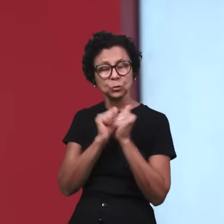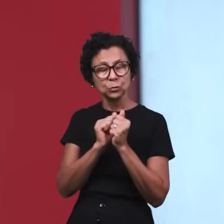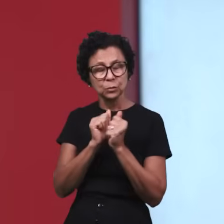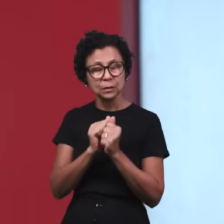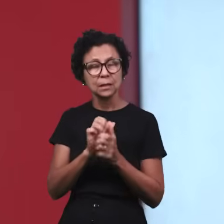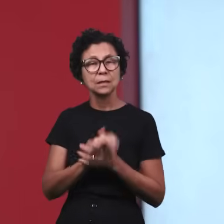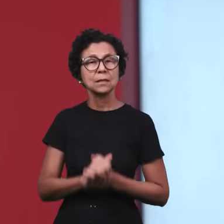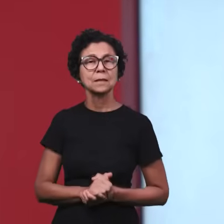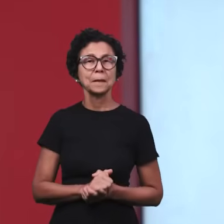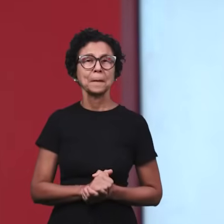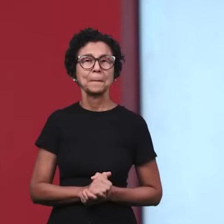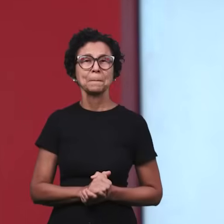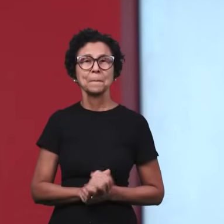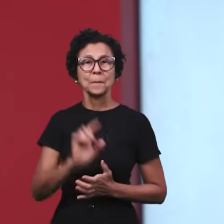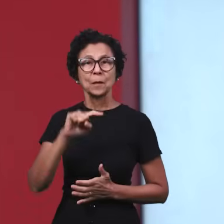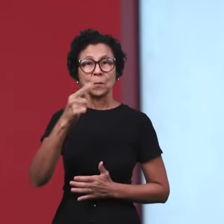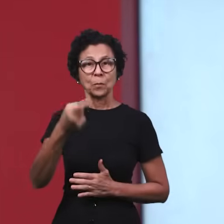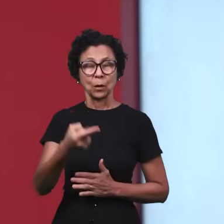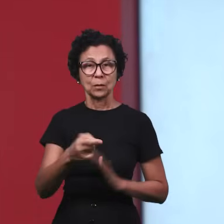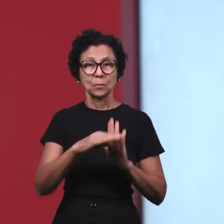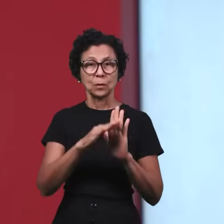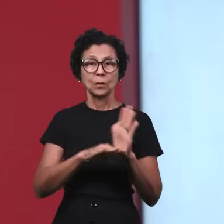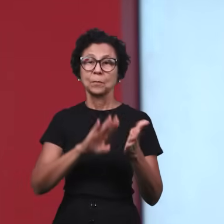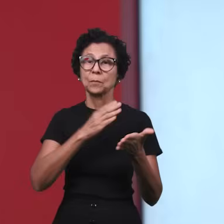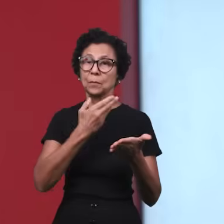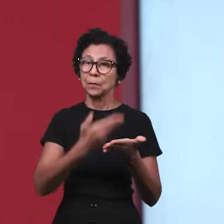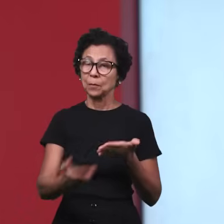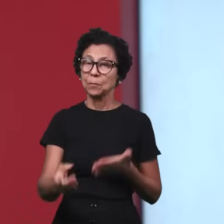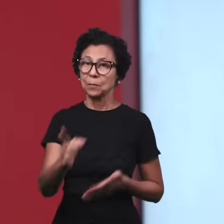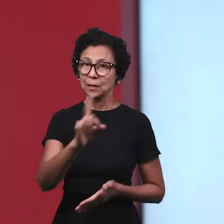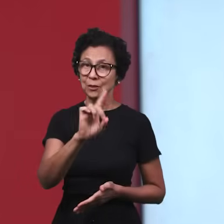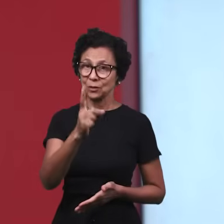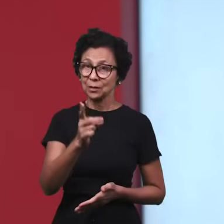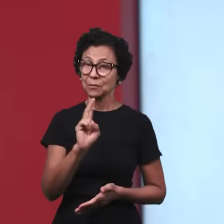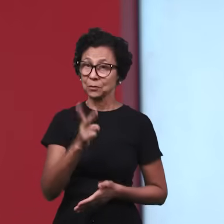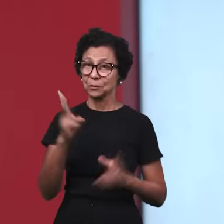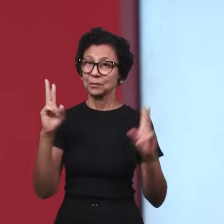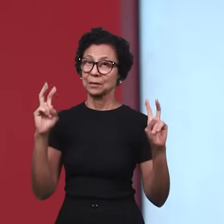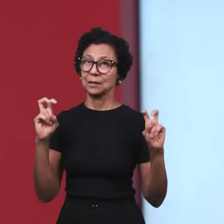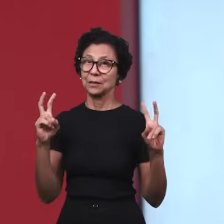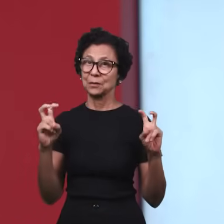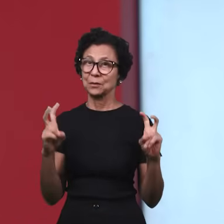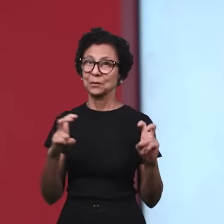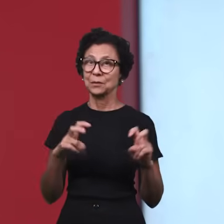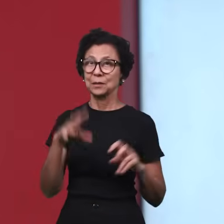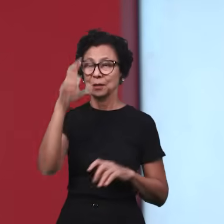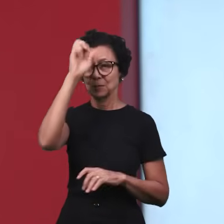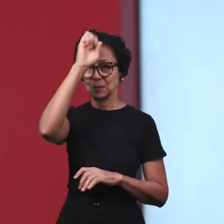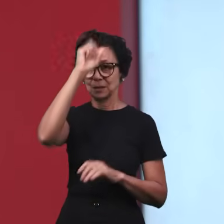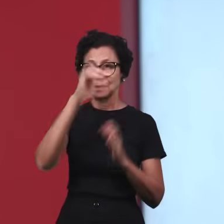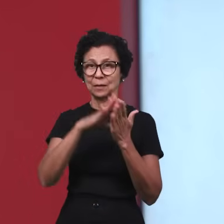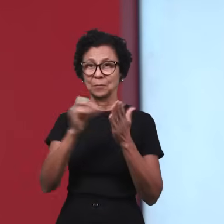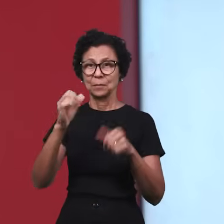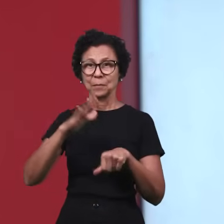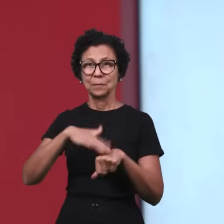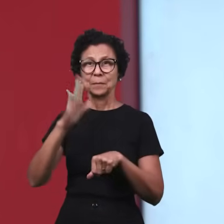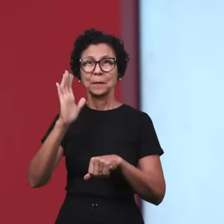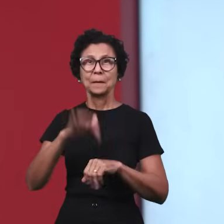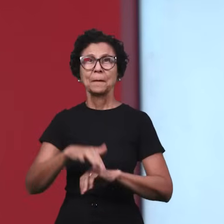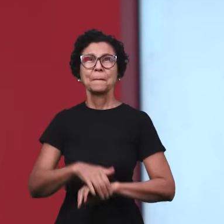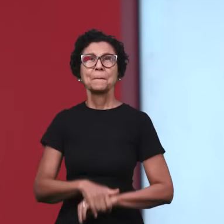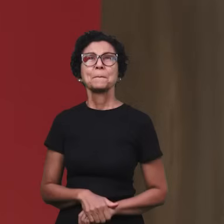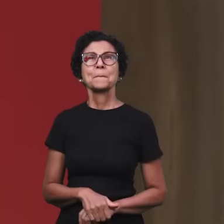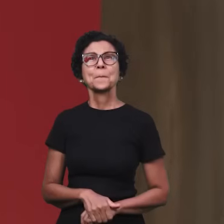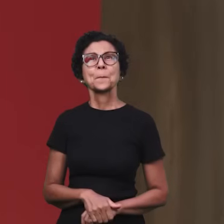bíblicas. Então não perca o nosso próximo programa, porque nós vamos continuar falando sobre esse assunto e aprendendo mais da palavra do